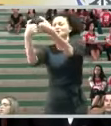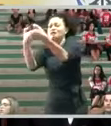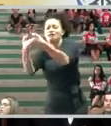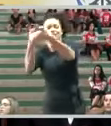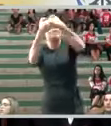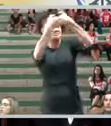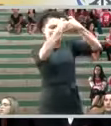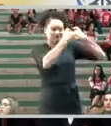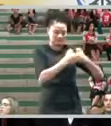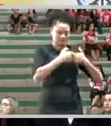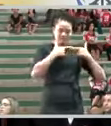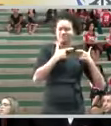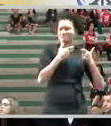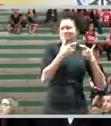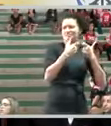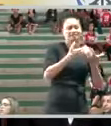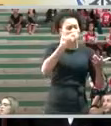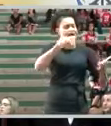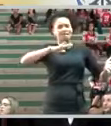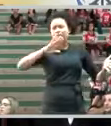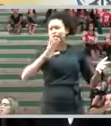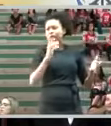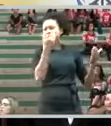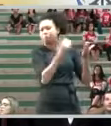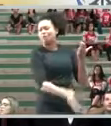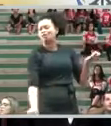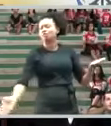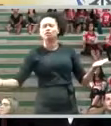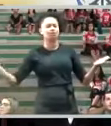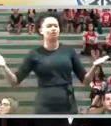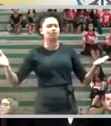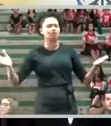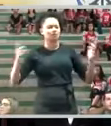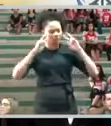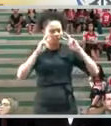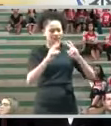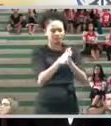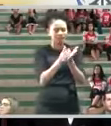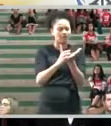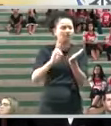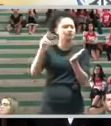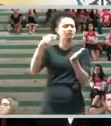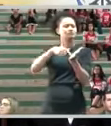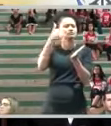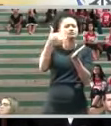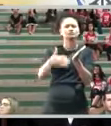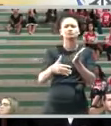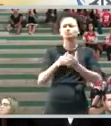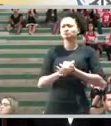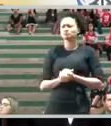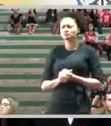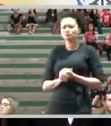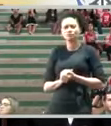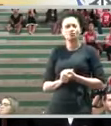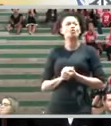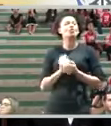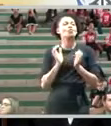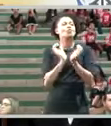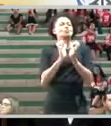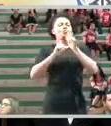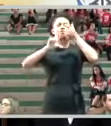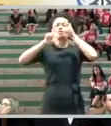precisa ir para a guerra, senão Israel vai perder. Veja que a Bíblia diz que os levitas pregaram a